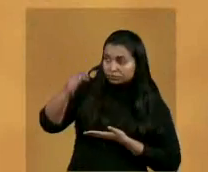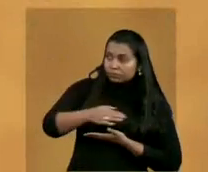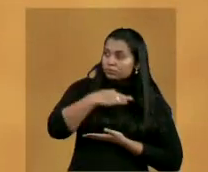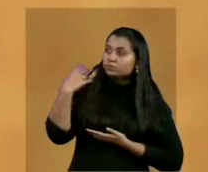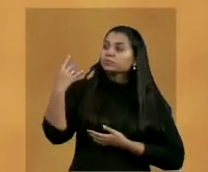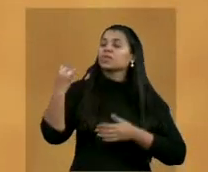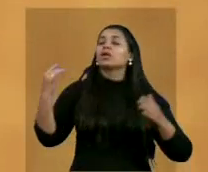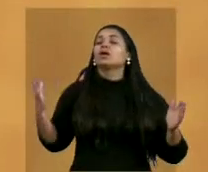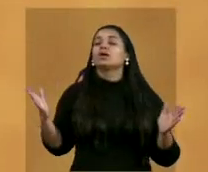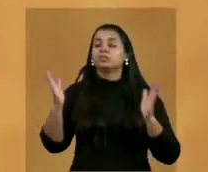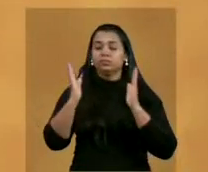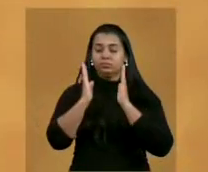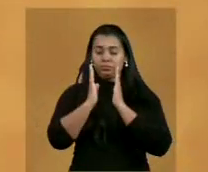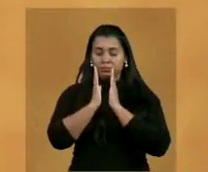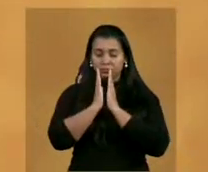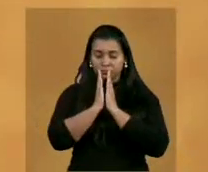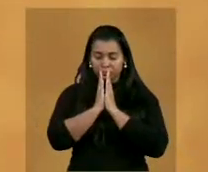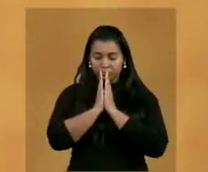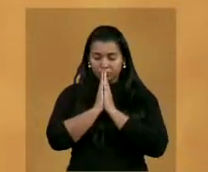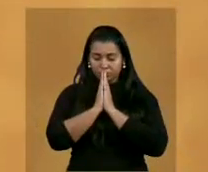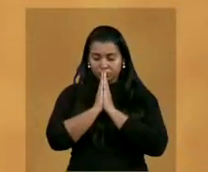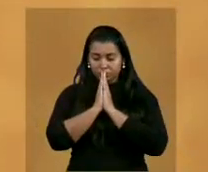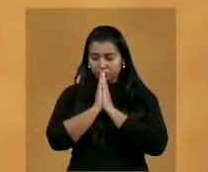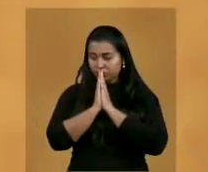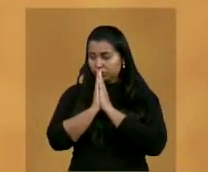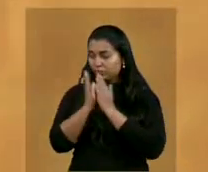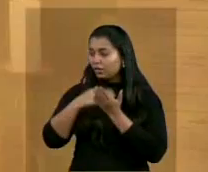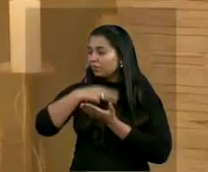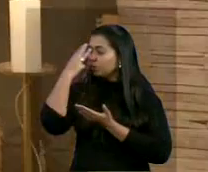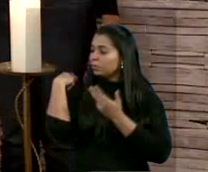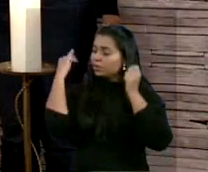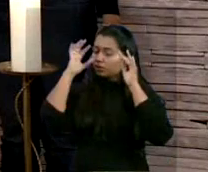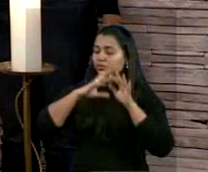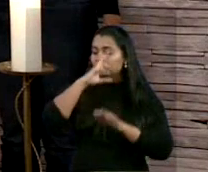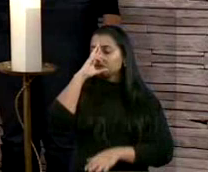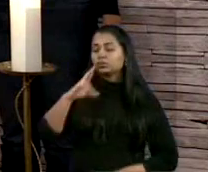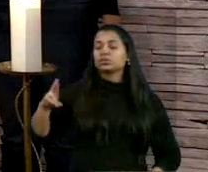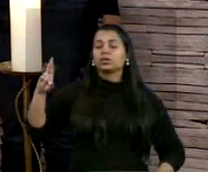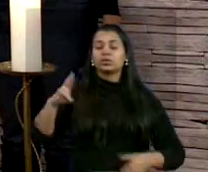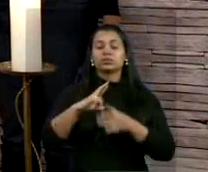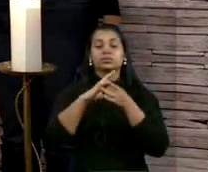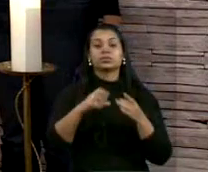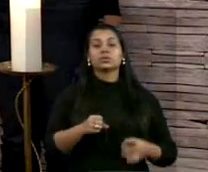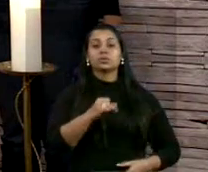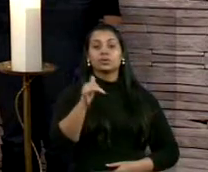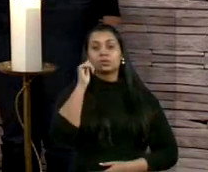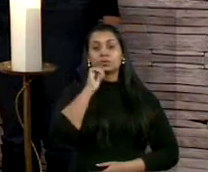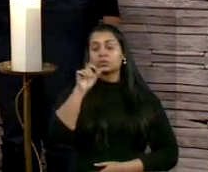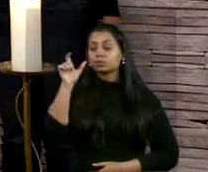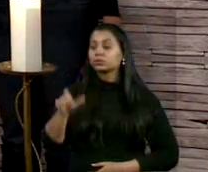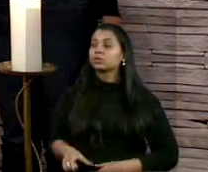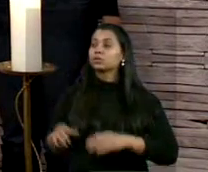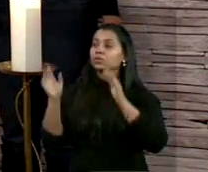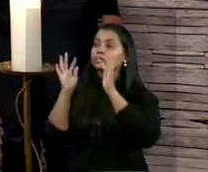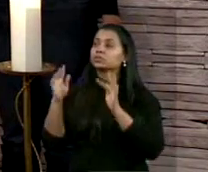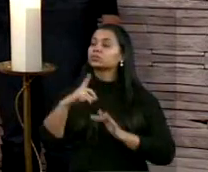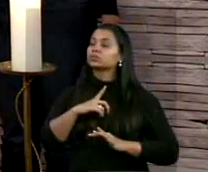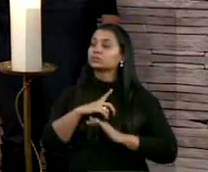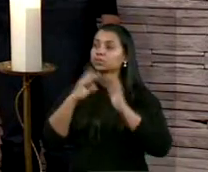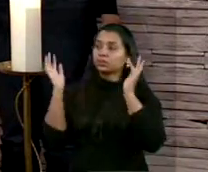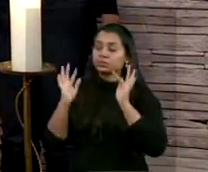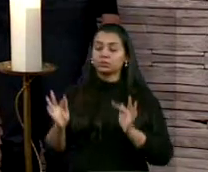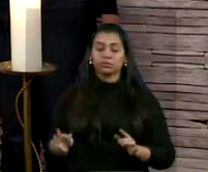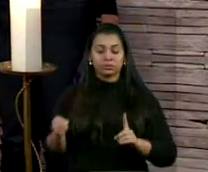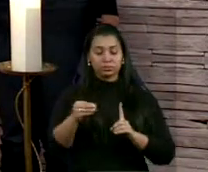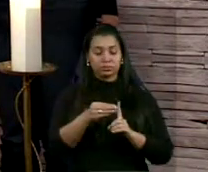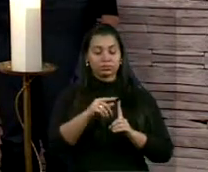pecadores, agora e na hora de nossa morte. Amém. Ave Maria, cheia de graça, o Senhor é convosco. Bendita